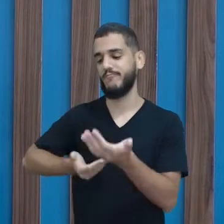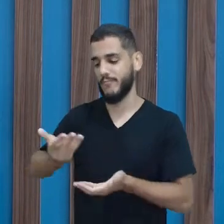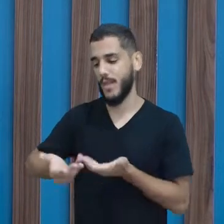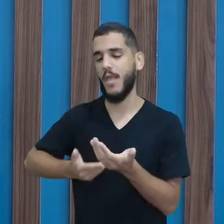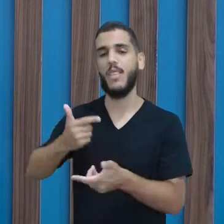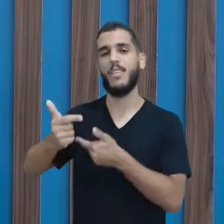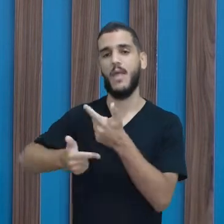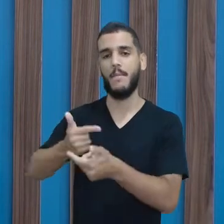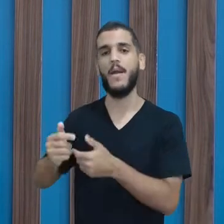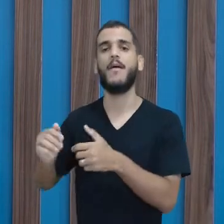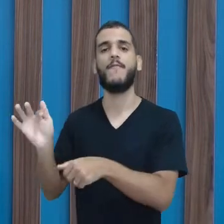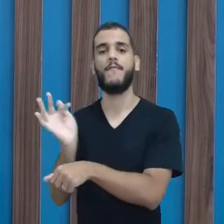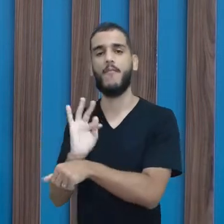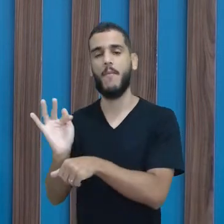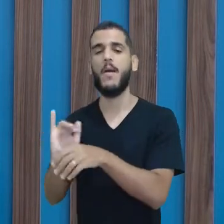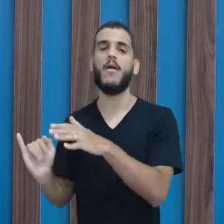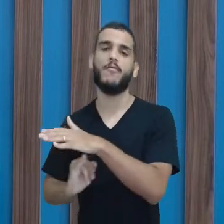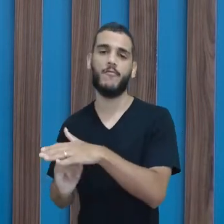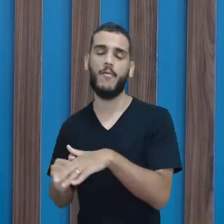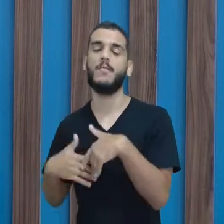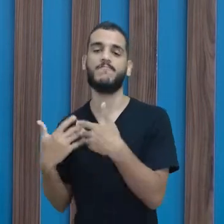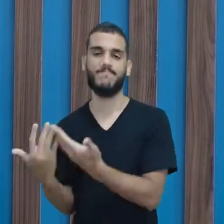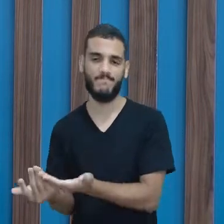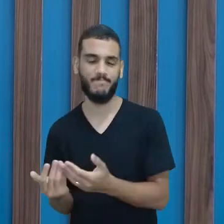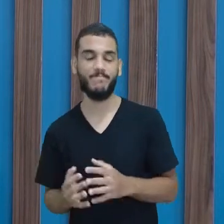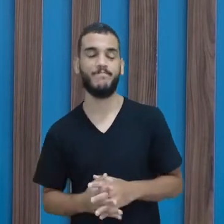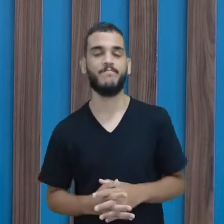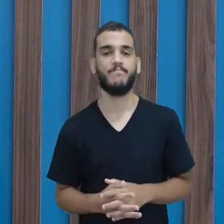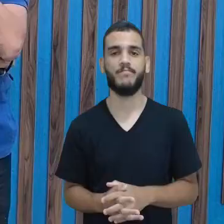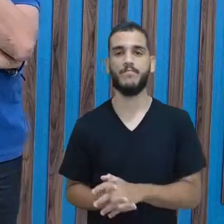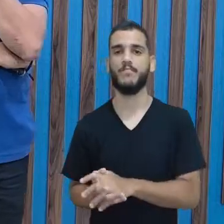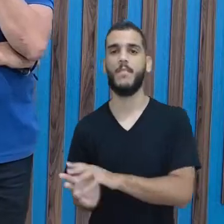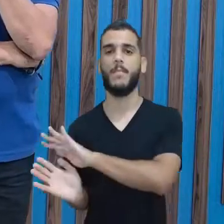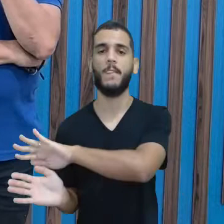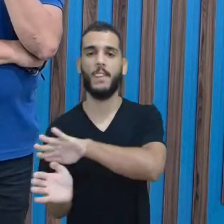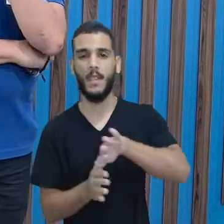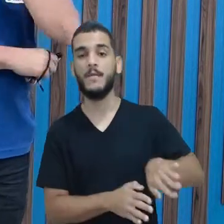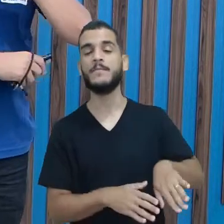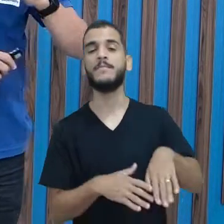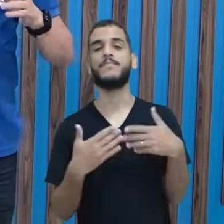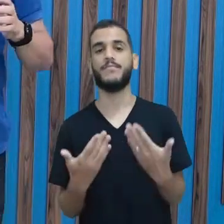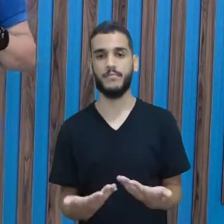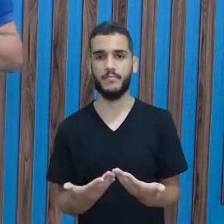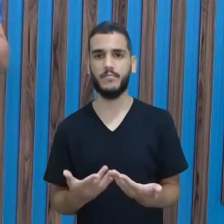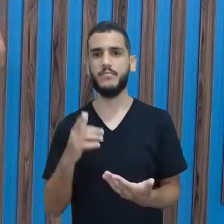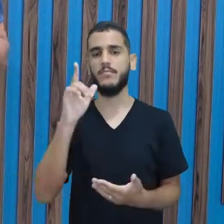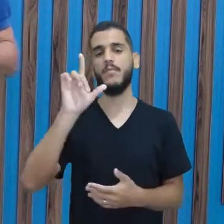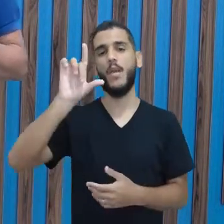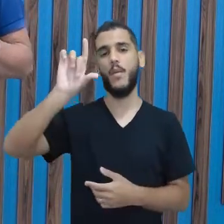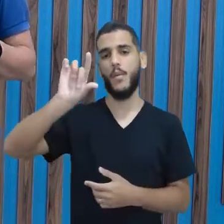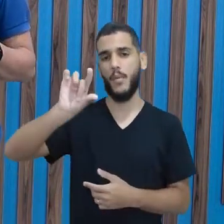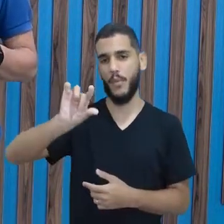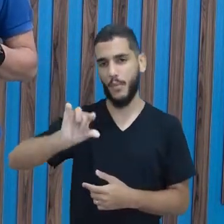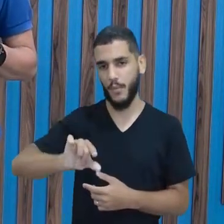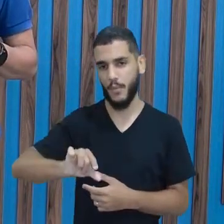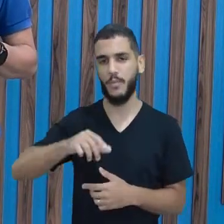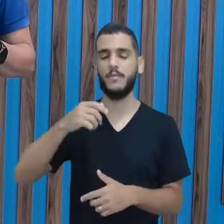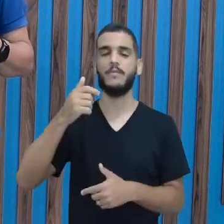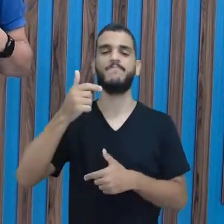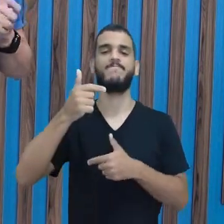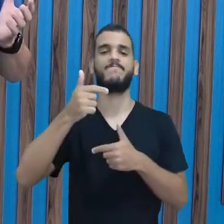trabalho formal como também no trabalho informal. Informal. Interessante, Wilson, que você falou em uma coisa, que é a diminuição, né, da mão de